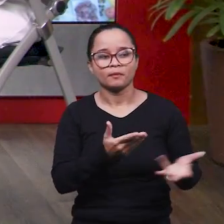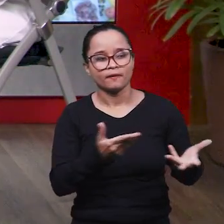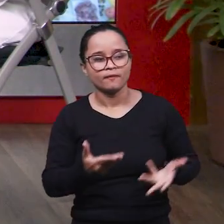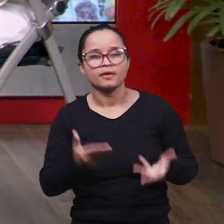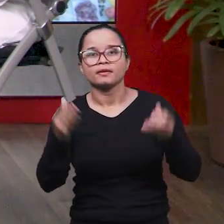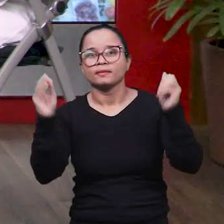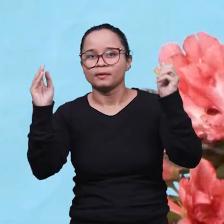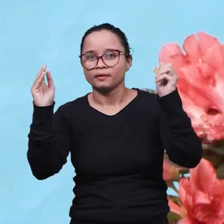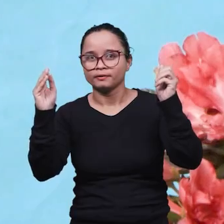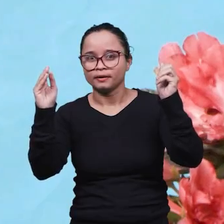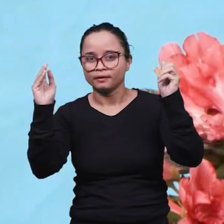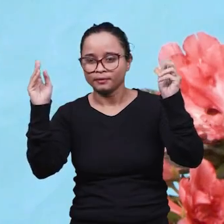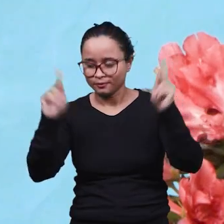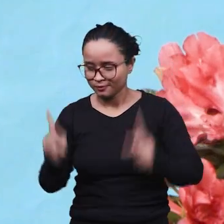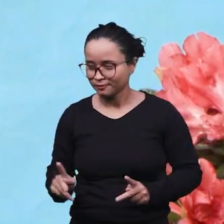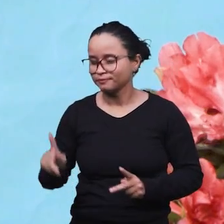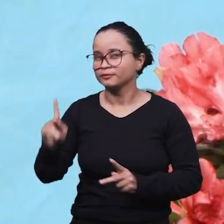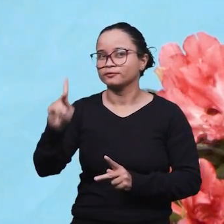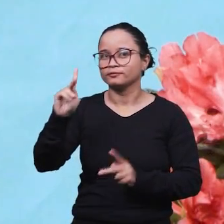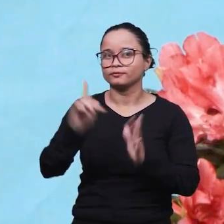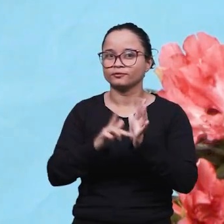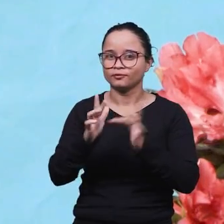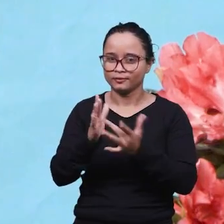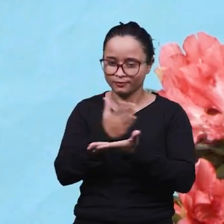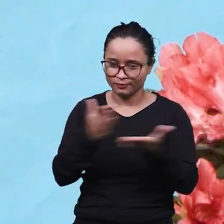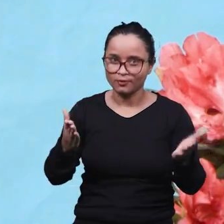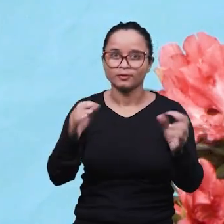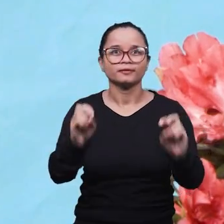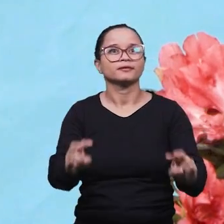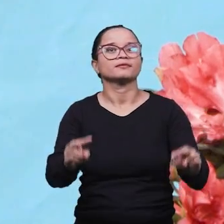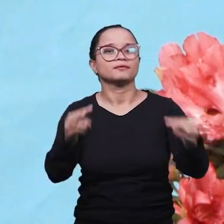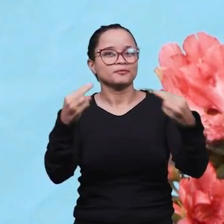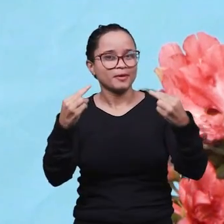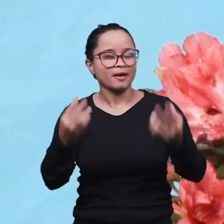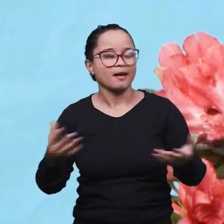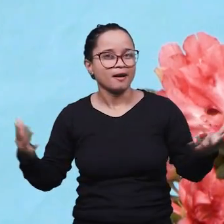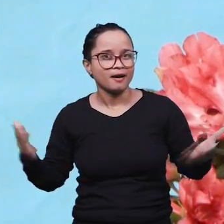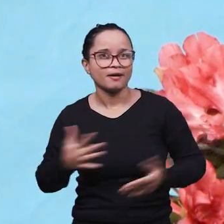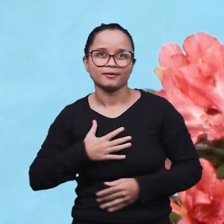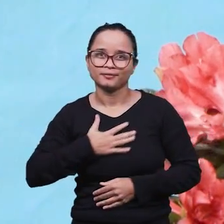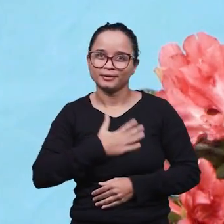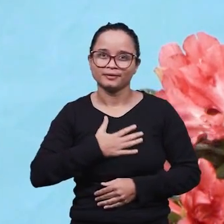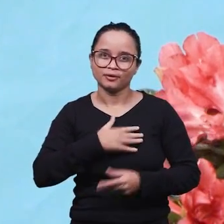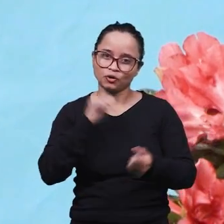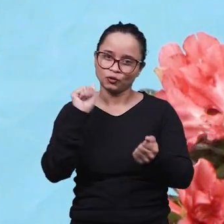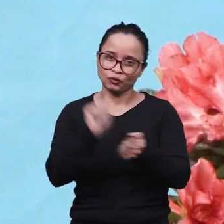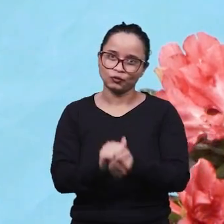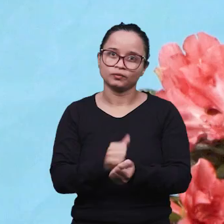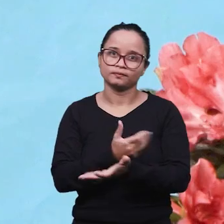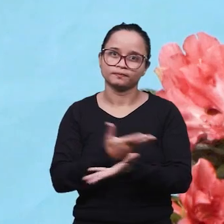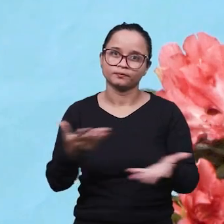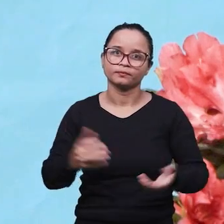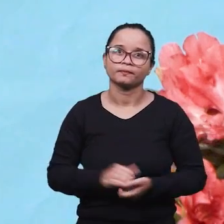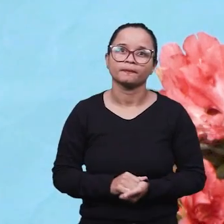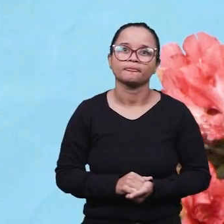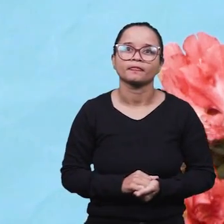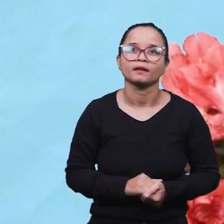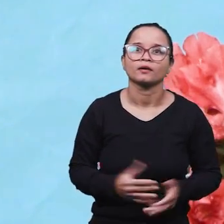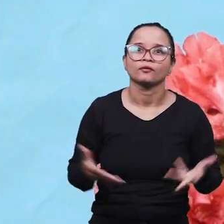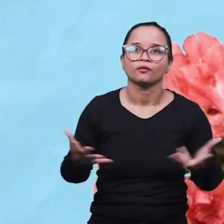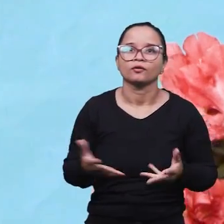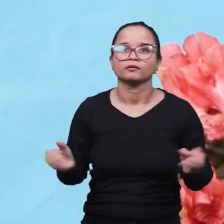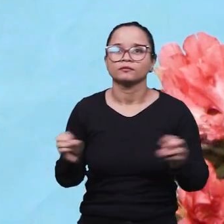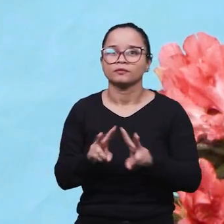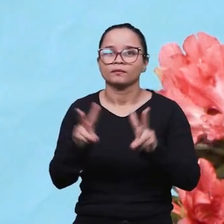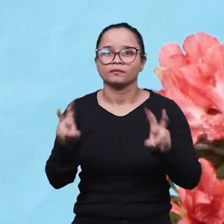Jesus, Bruna. A paz do Senhor a todos que nos ouvem e nos assistem agora. É um prazer estar aqui com vocês. E hoje nós vamos abordar